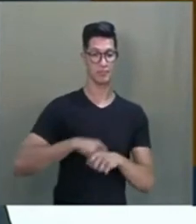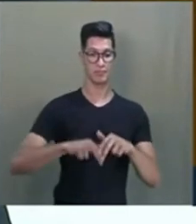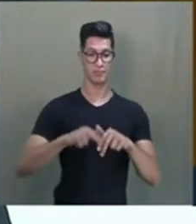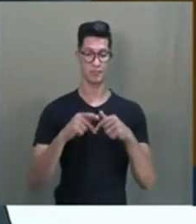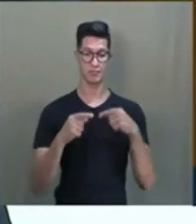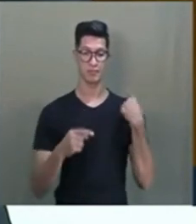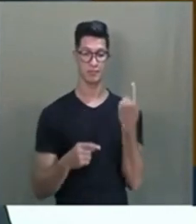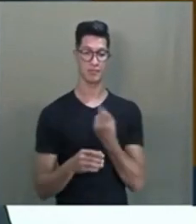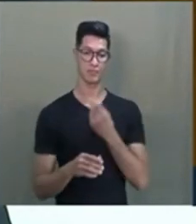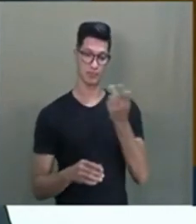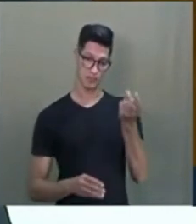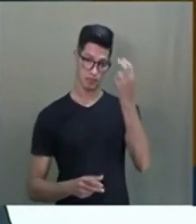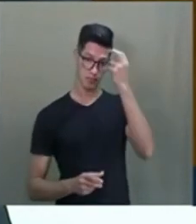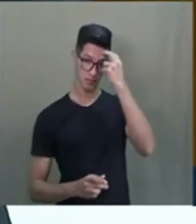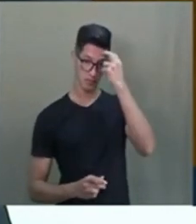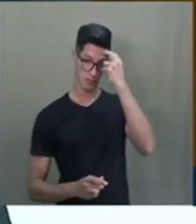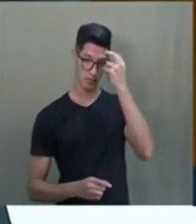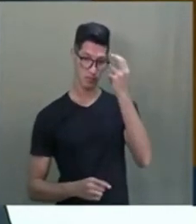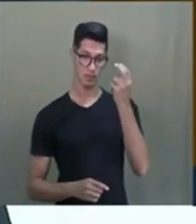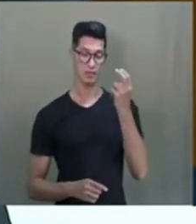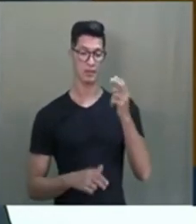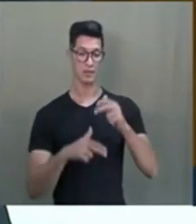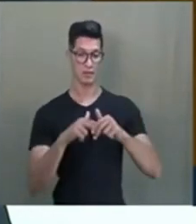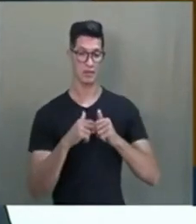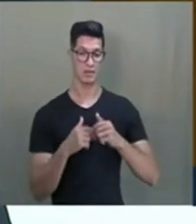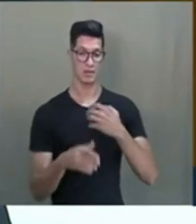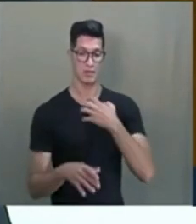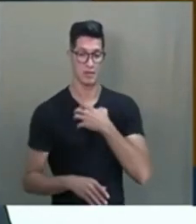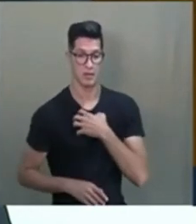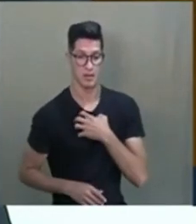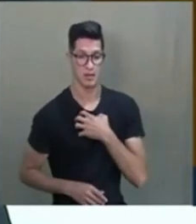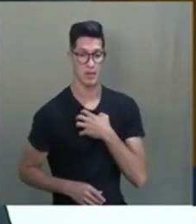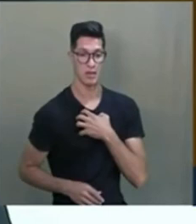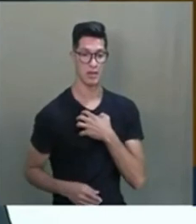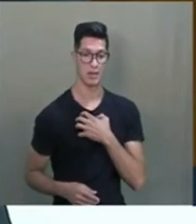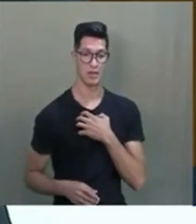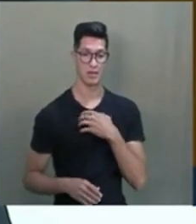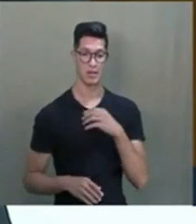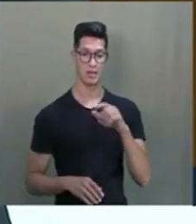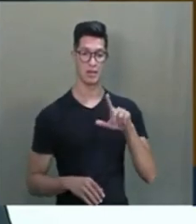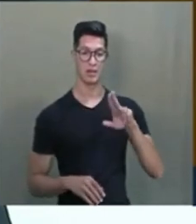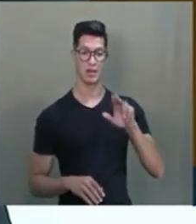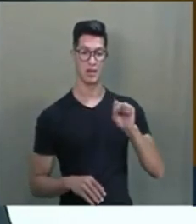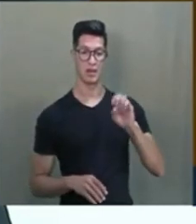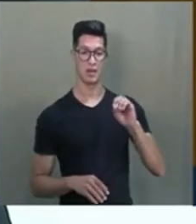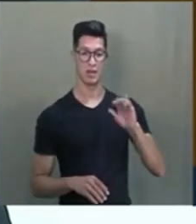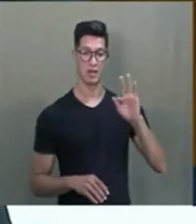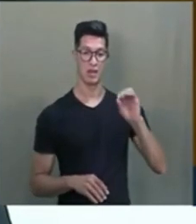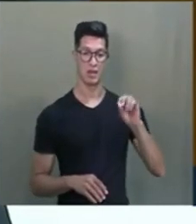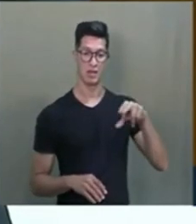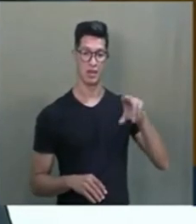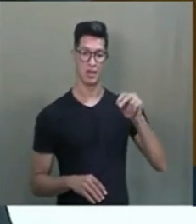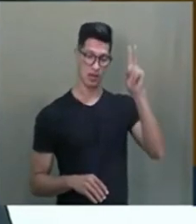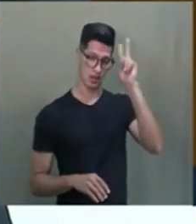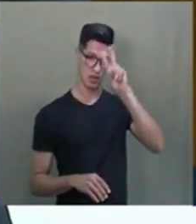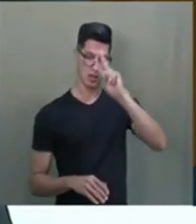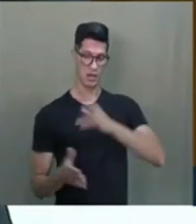nossa cultura comum, pelo sentimento lusófono, por nossa história compartilhada.